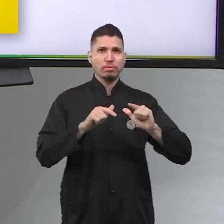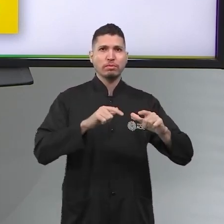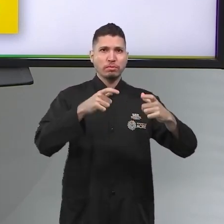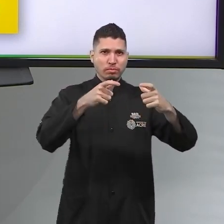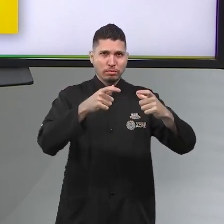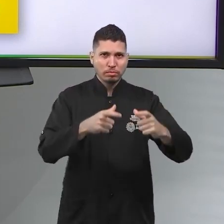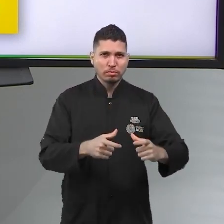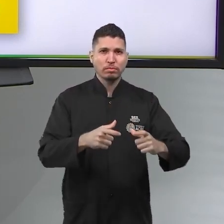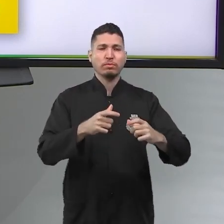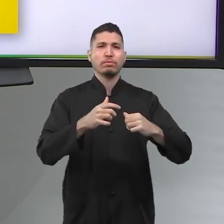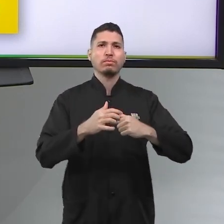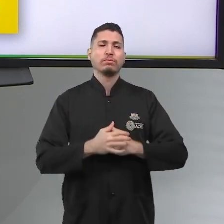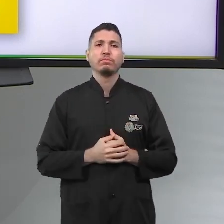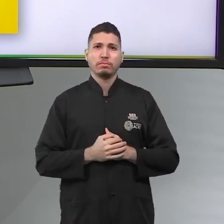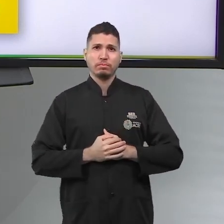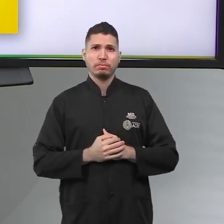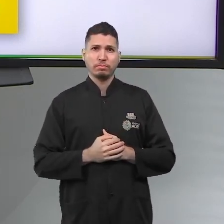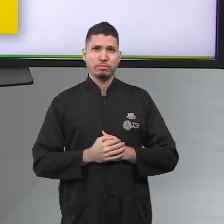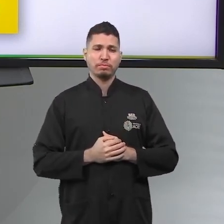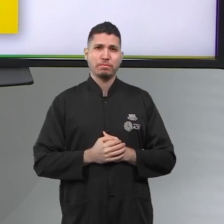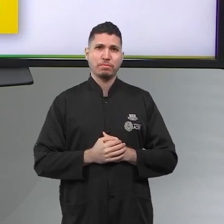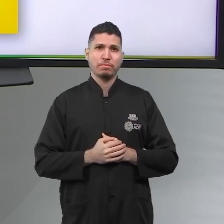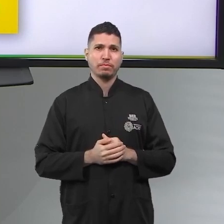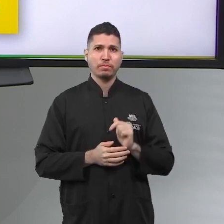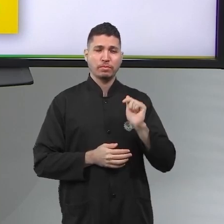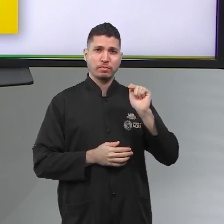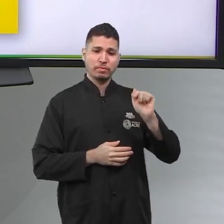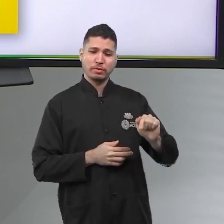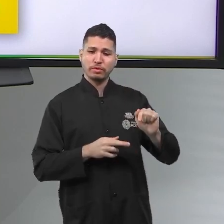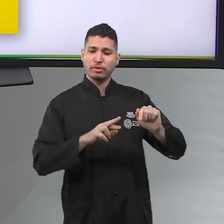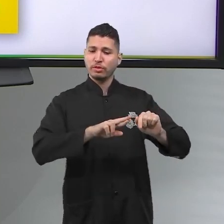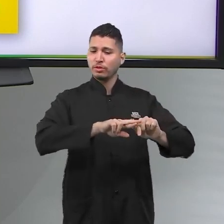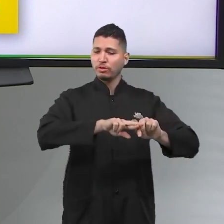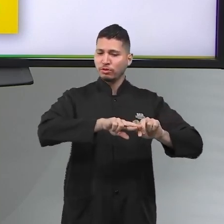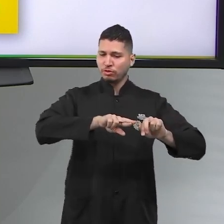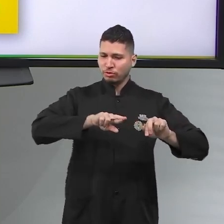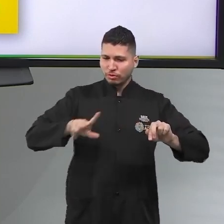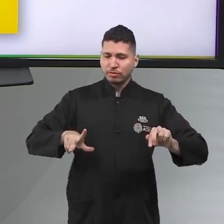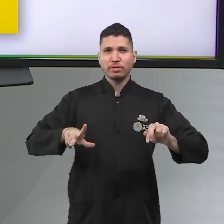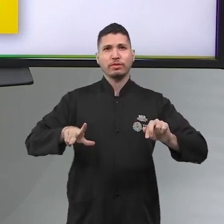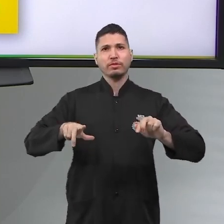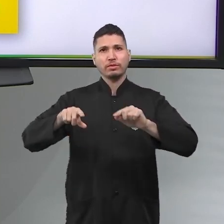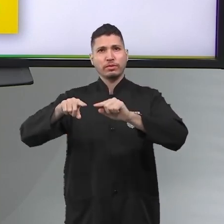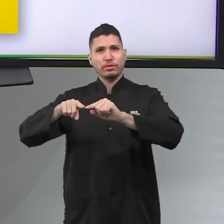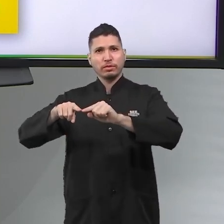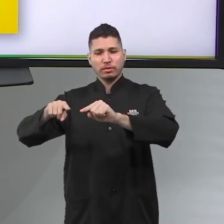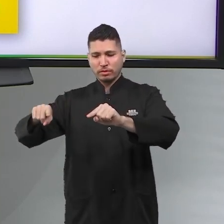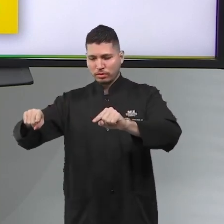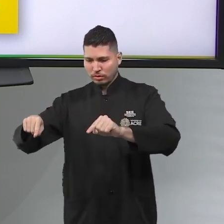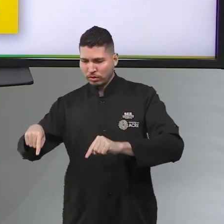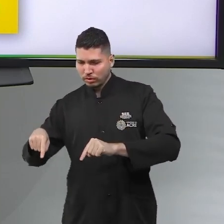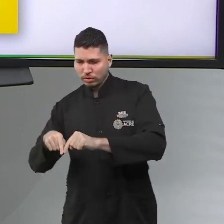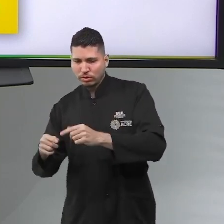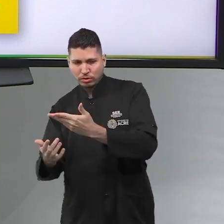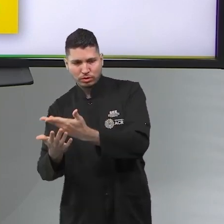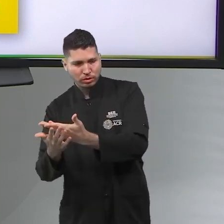outro ambiente de trabalho, obviamente diferente da sala de aula? Eu preciso ter um